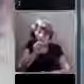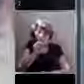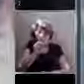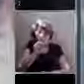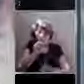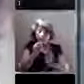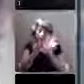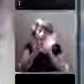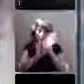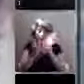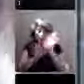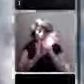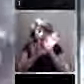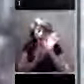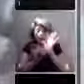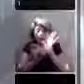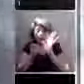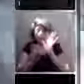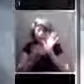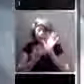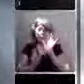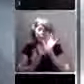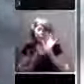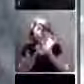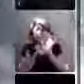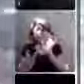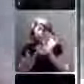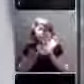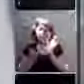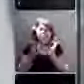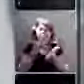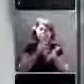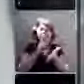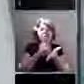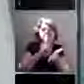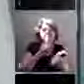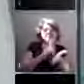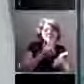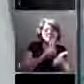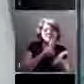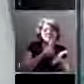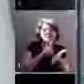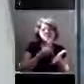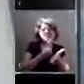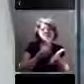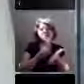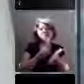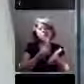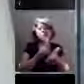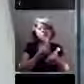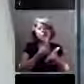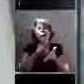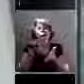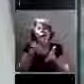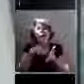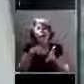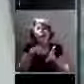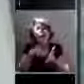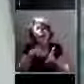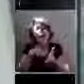momentos você fala, eu não sei se a questão do dicionário do DIFAP, que ali,